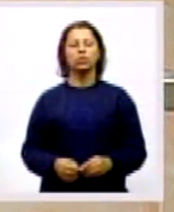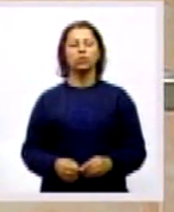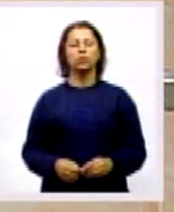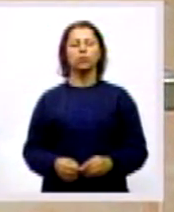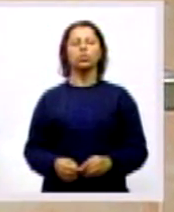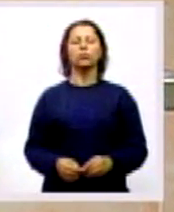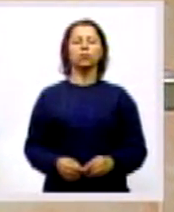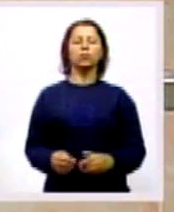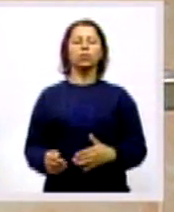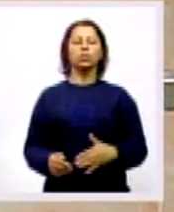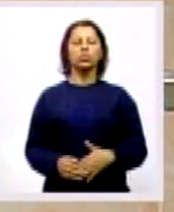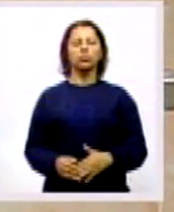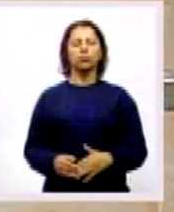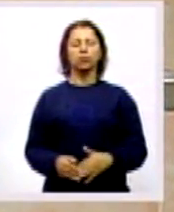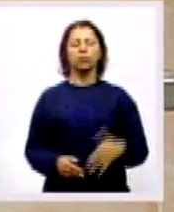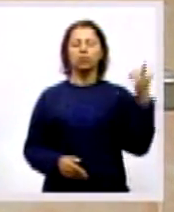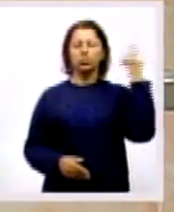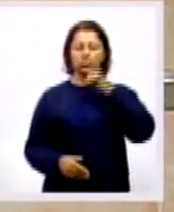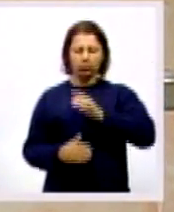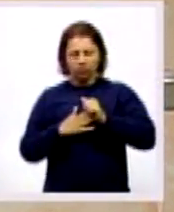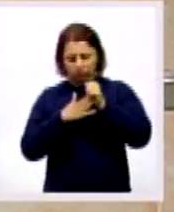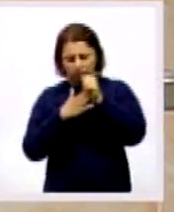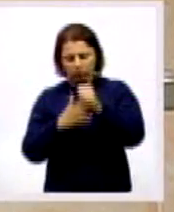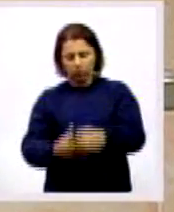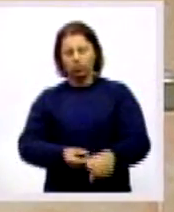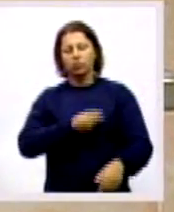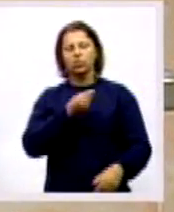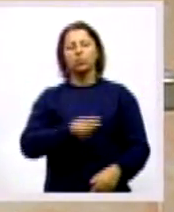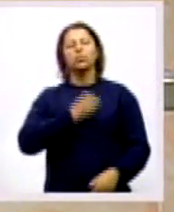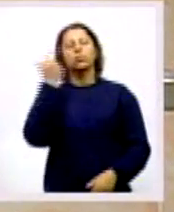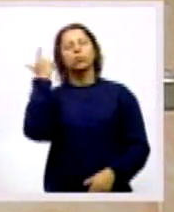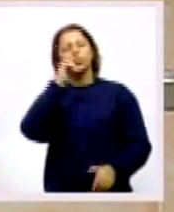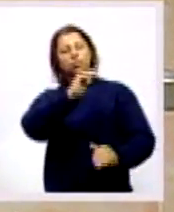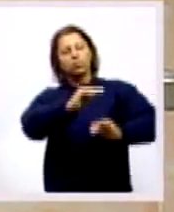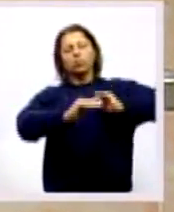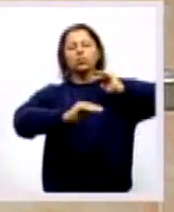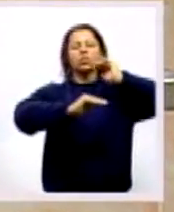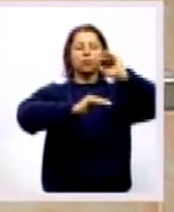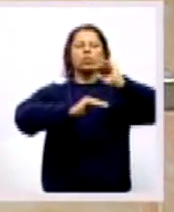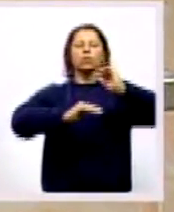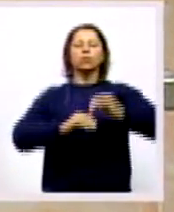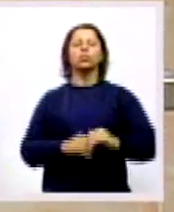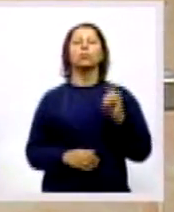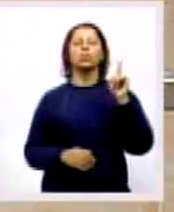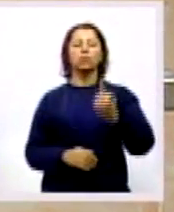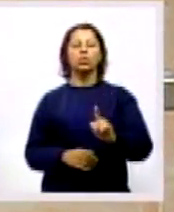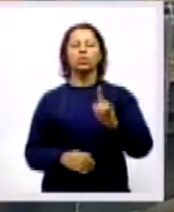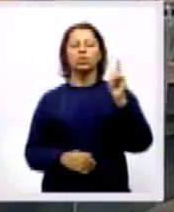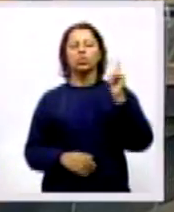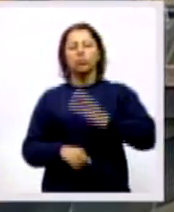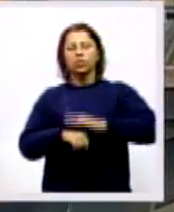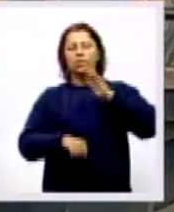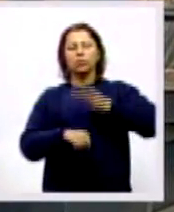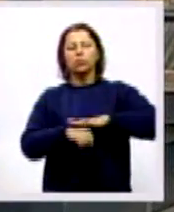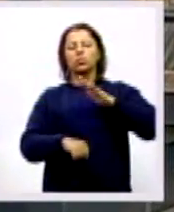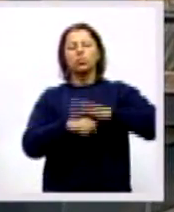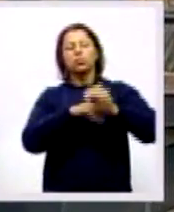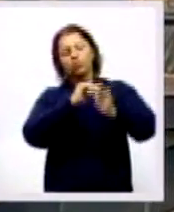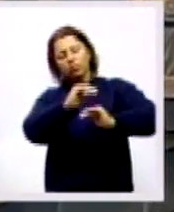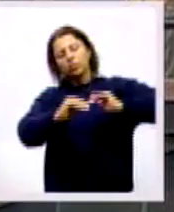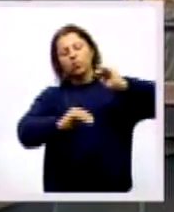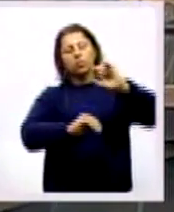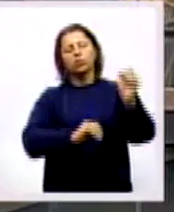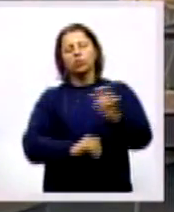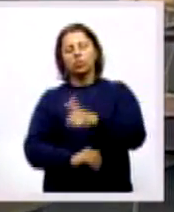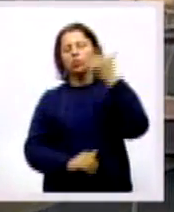os remos, o barco, para você ir mais adiante, para ir você um pouco mais além de tudo aquilo que você já